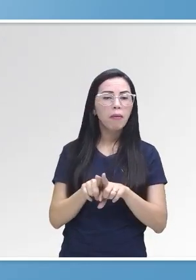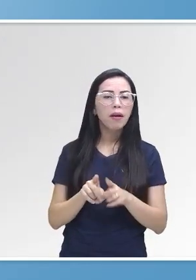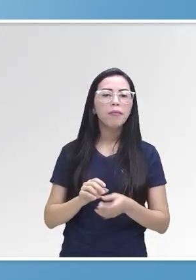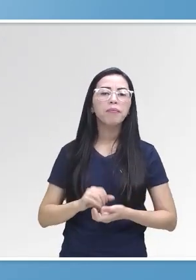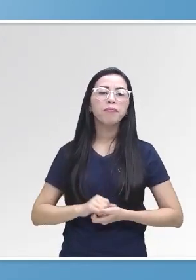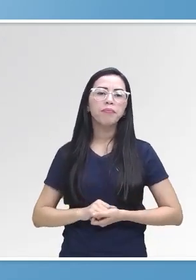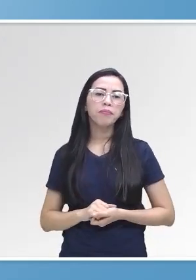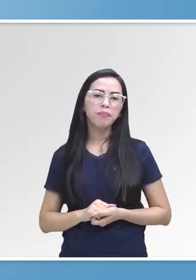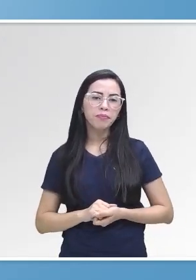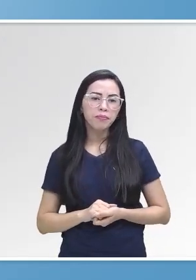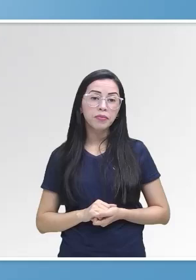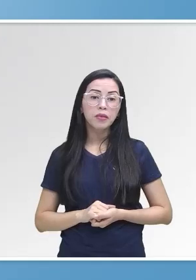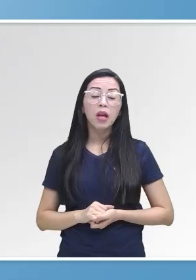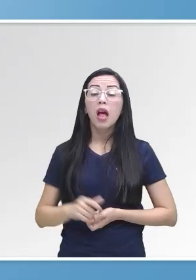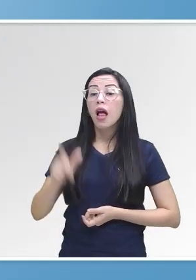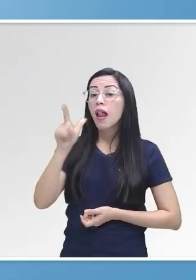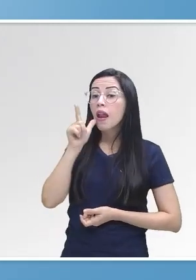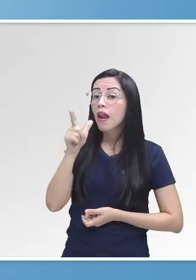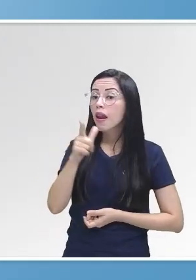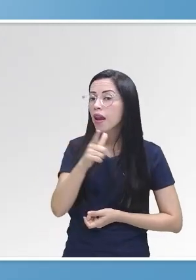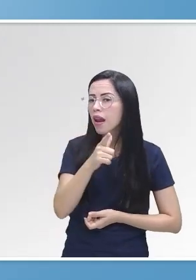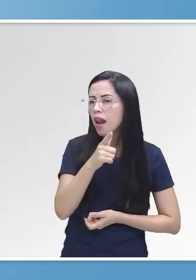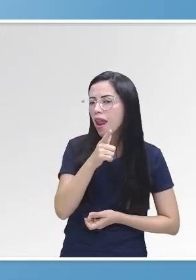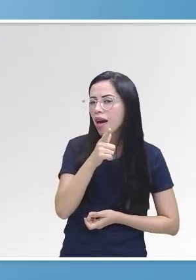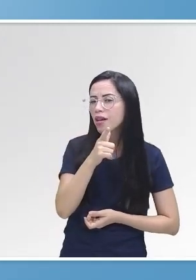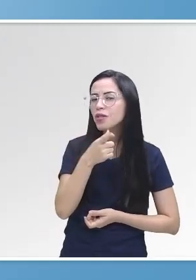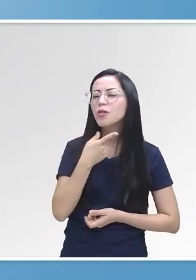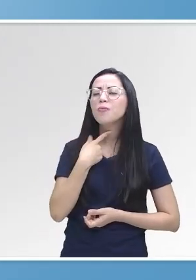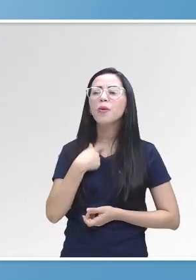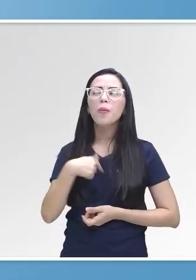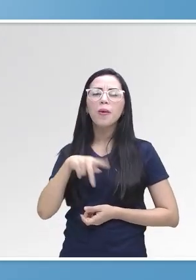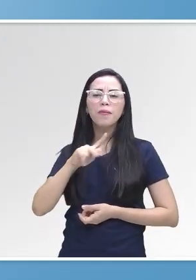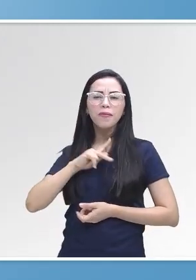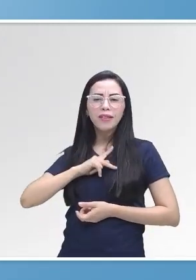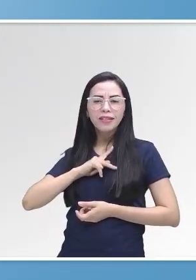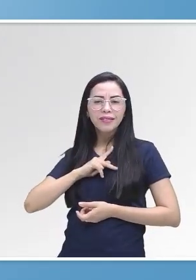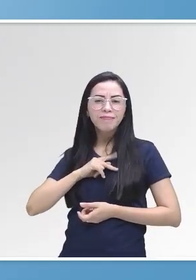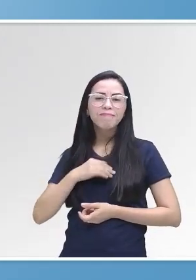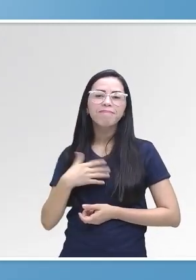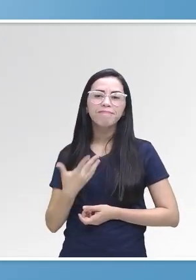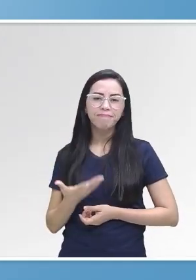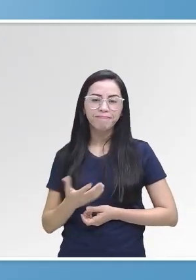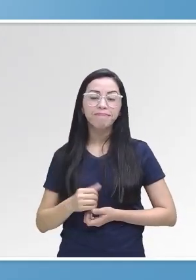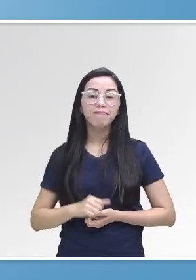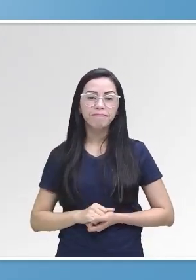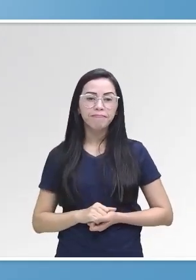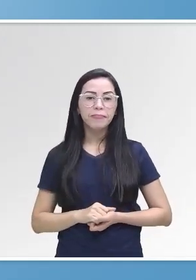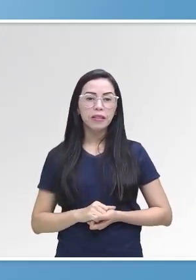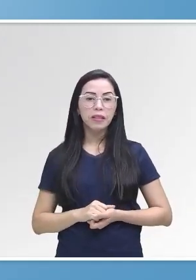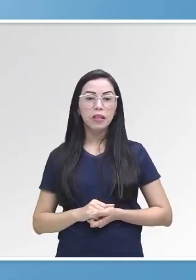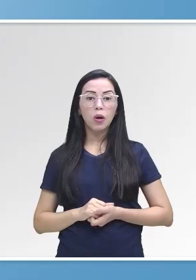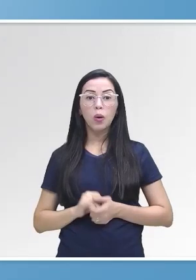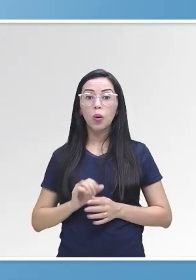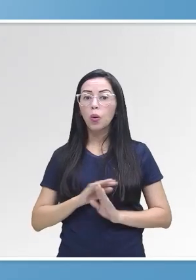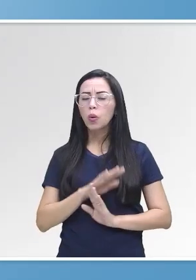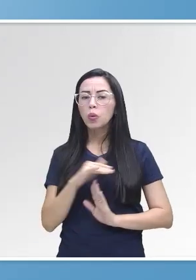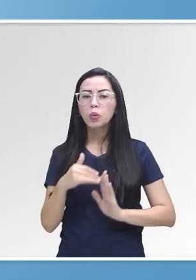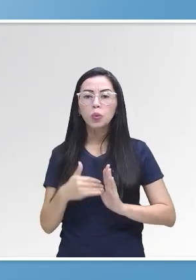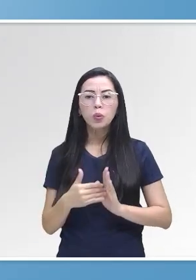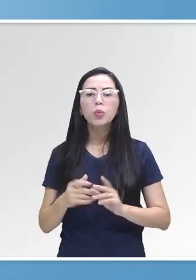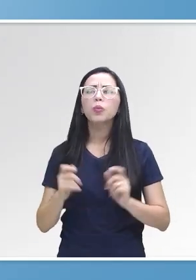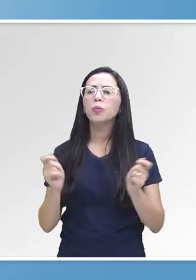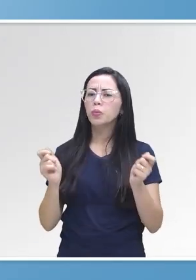o lanche preferido e tudo isso a gente pode